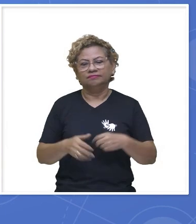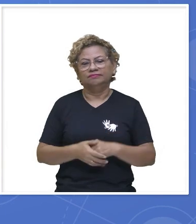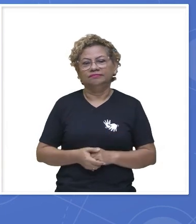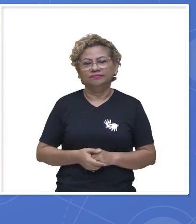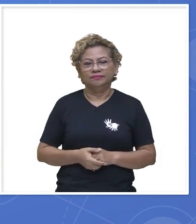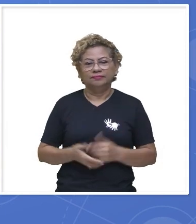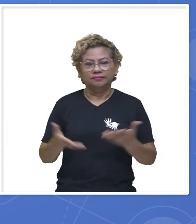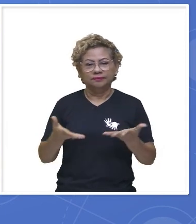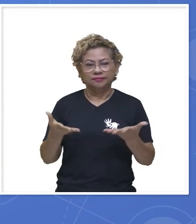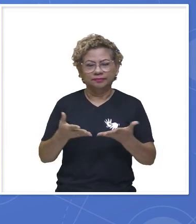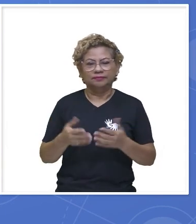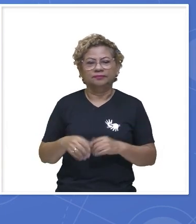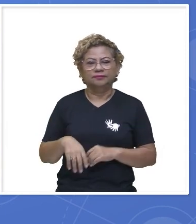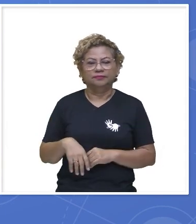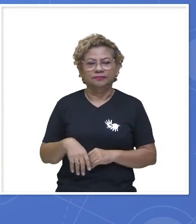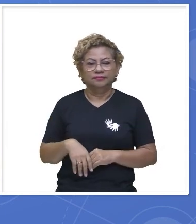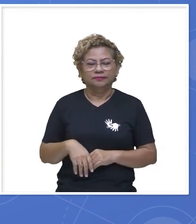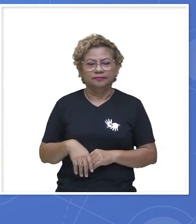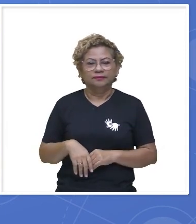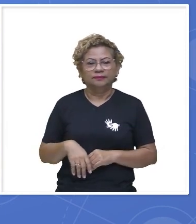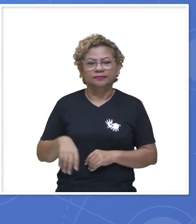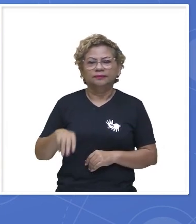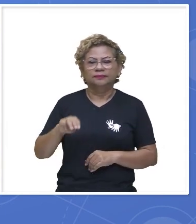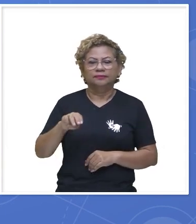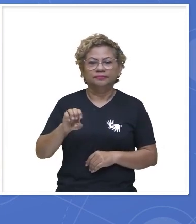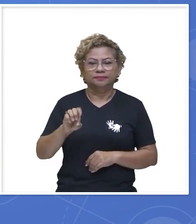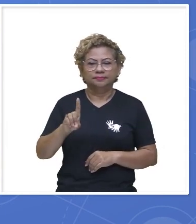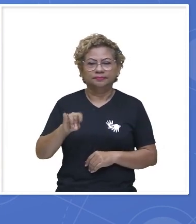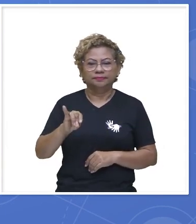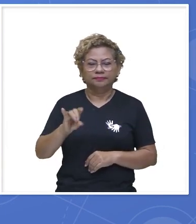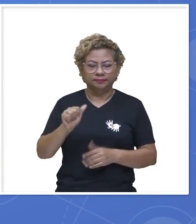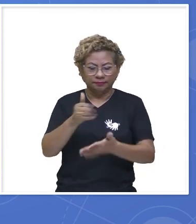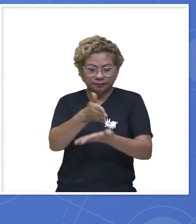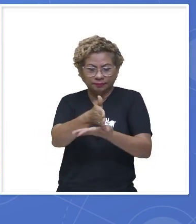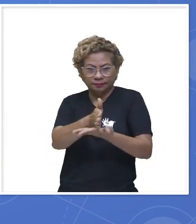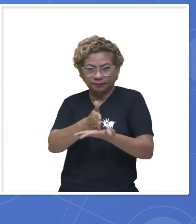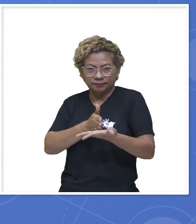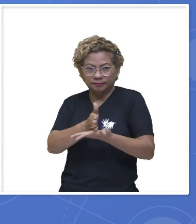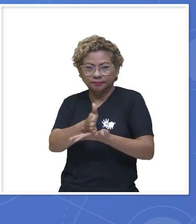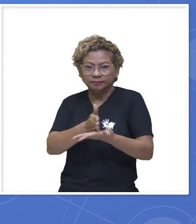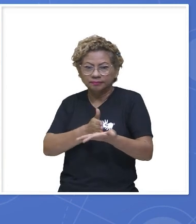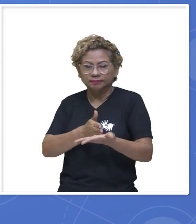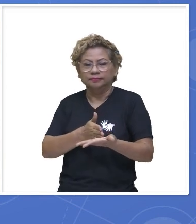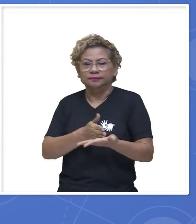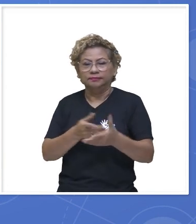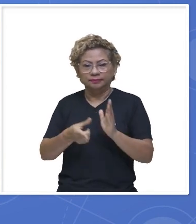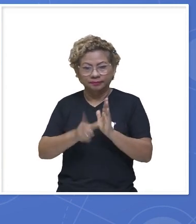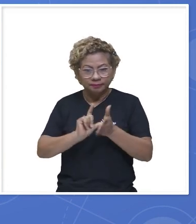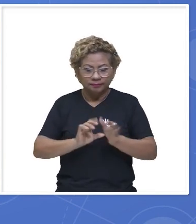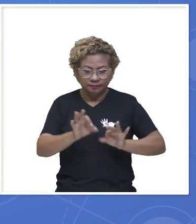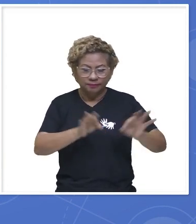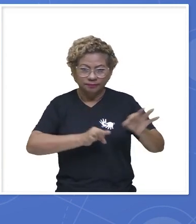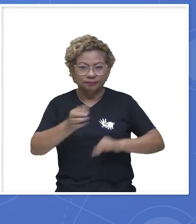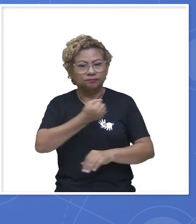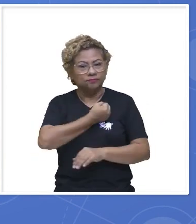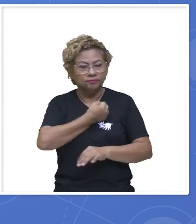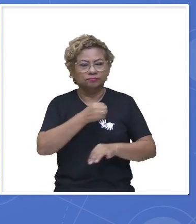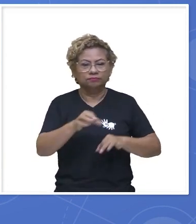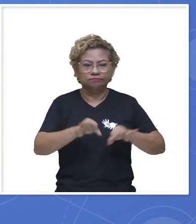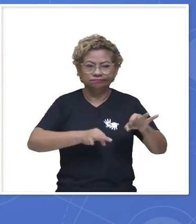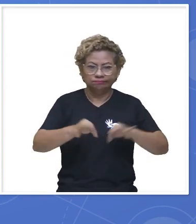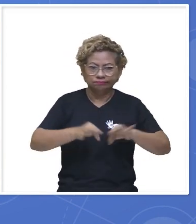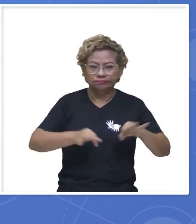de elementos, né? Então, no centro, bem no meio, eu tenho dois elementos. Soma os dois, divide por 2. Acabou. 28 dividido